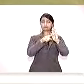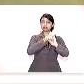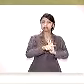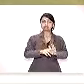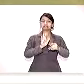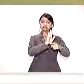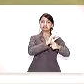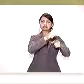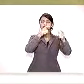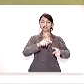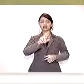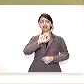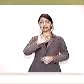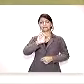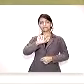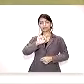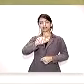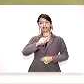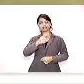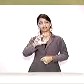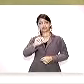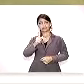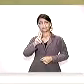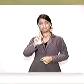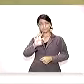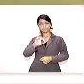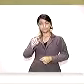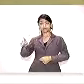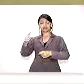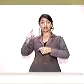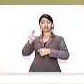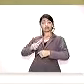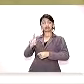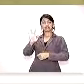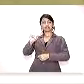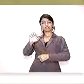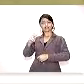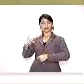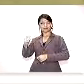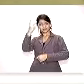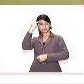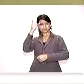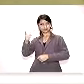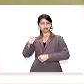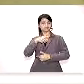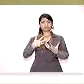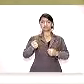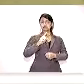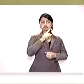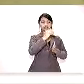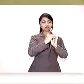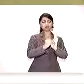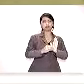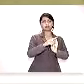Ribeirão Preto da Universidade de São Paulo faepa em fase de decisão que negou registro ato de admissão de pessoal por tempo determinado em